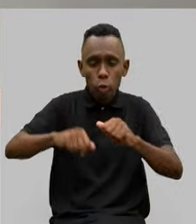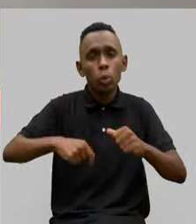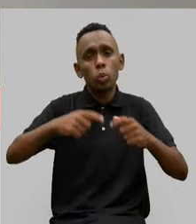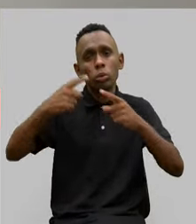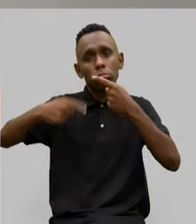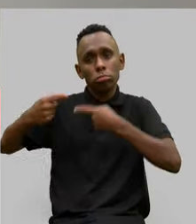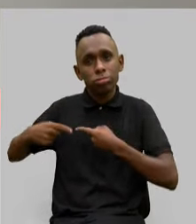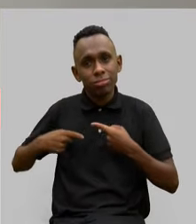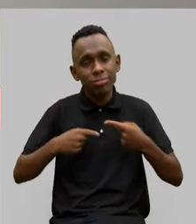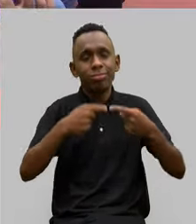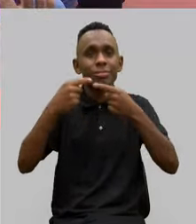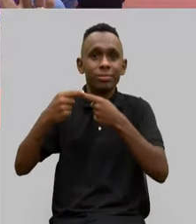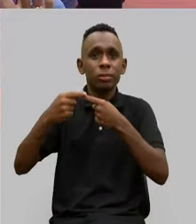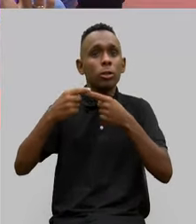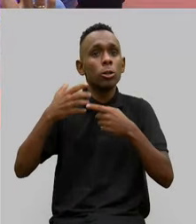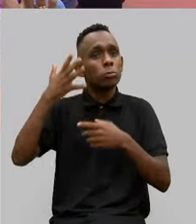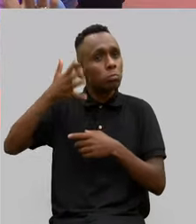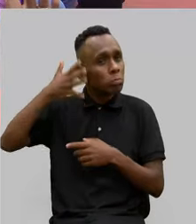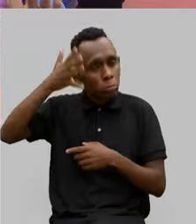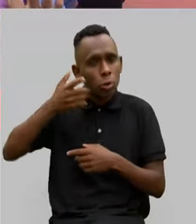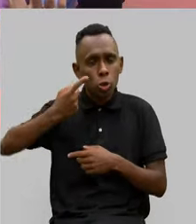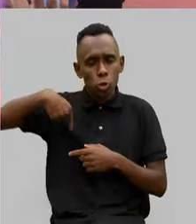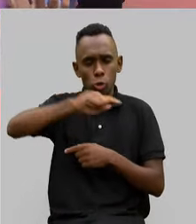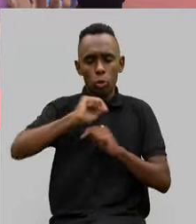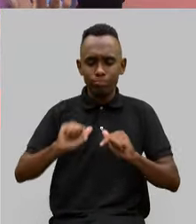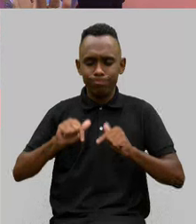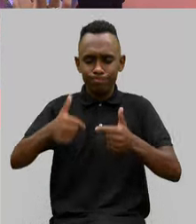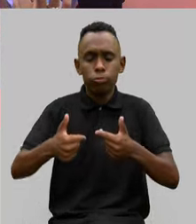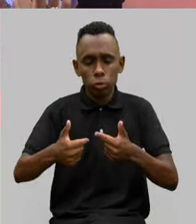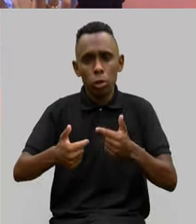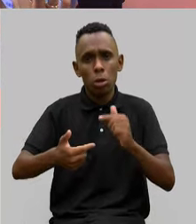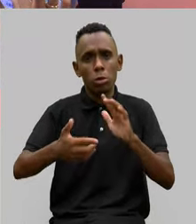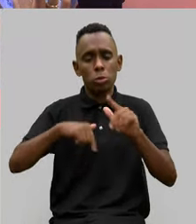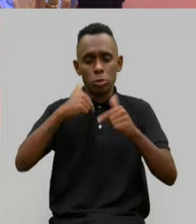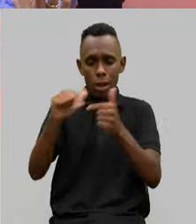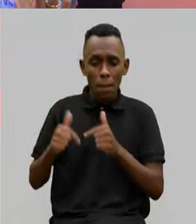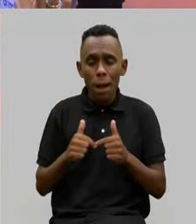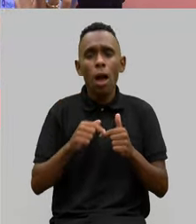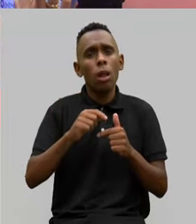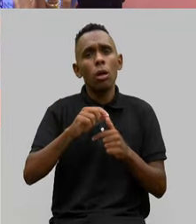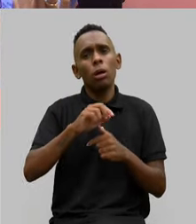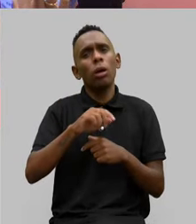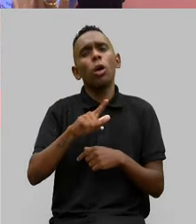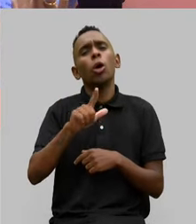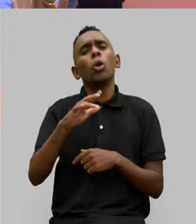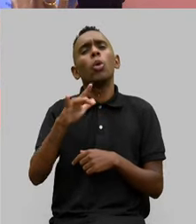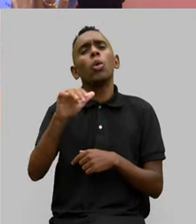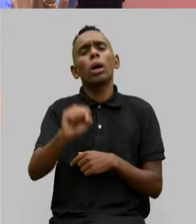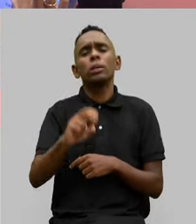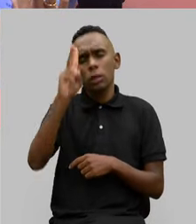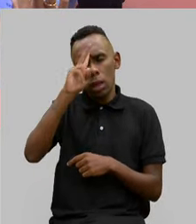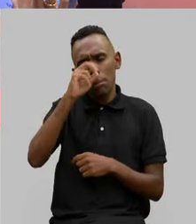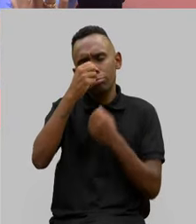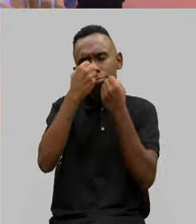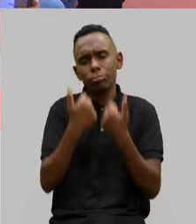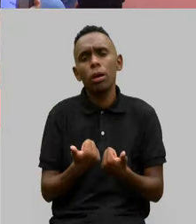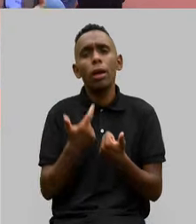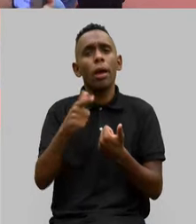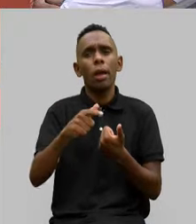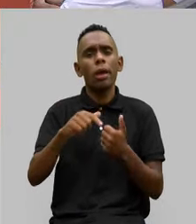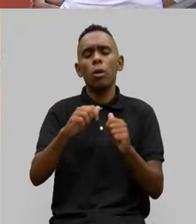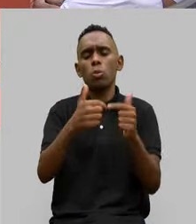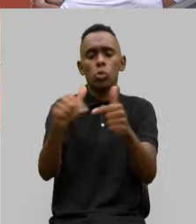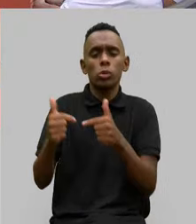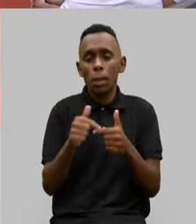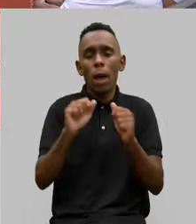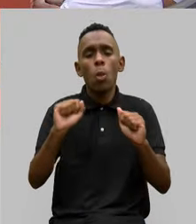falado o nosso esforço enquanto mandato é não fazer eh o Lucas lembrou isso é não fazer do de uma atividade